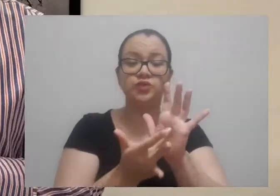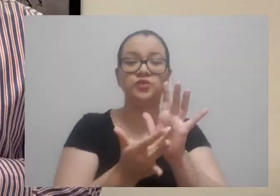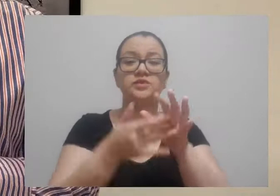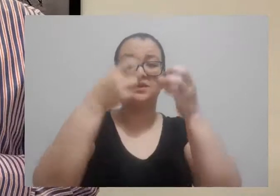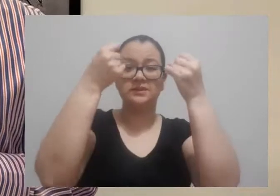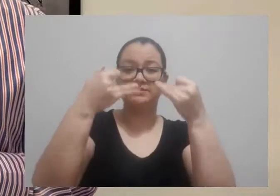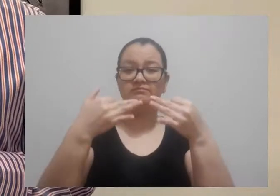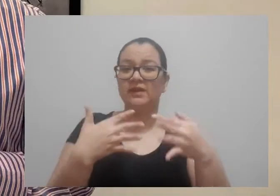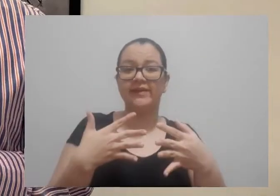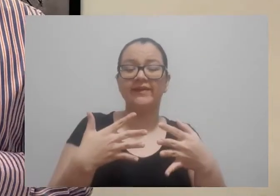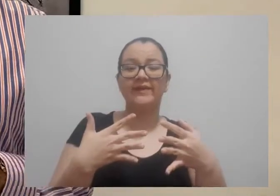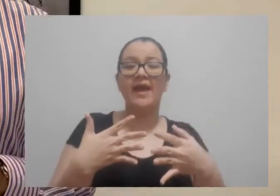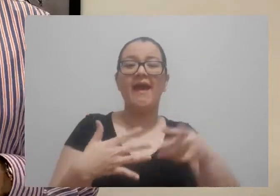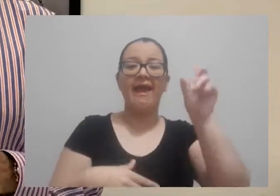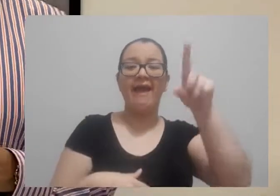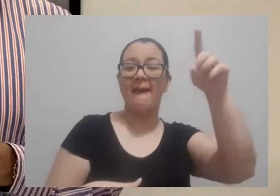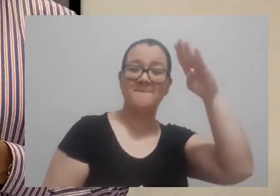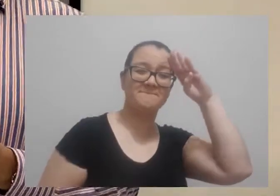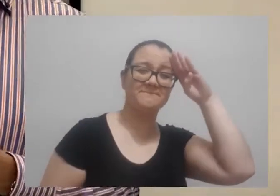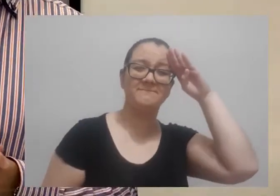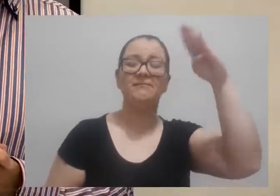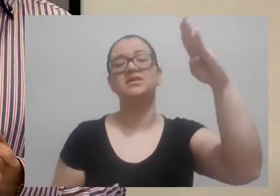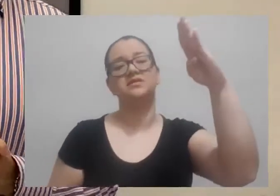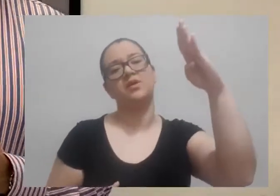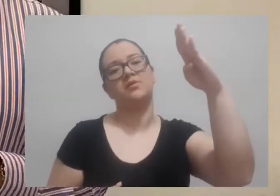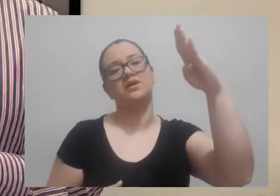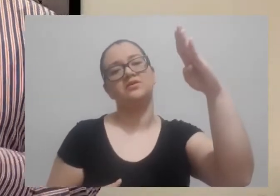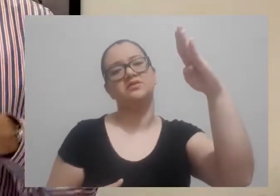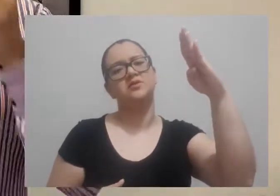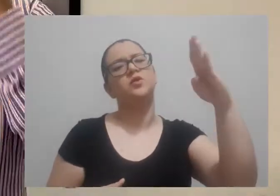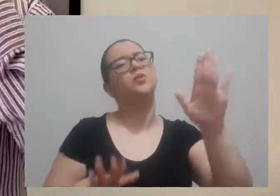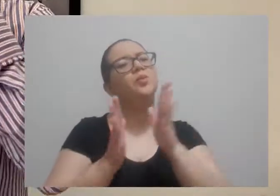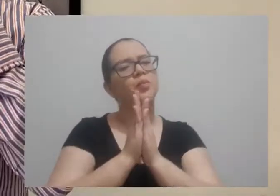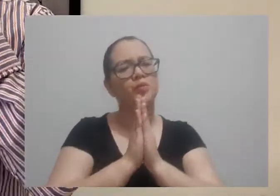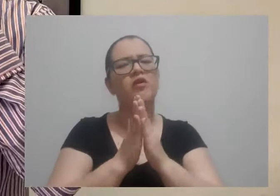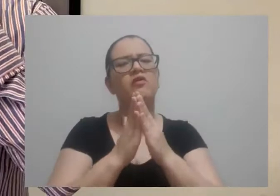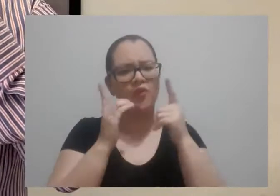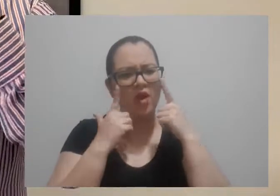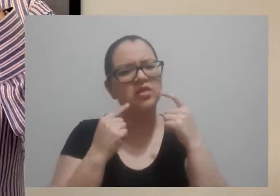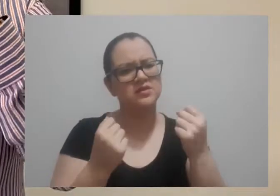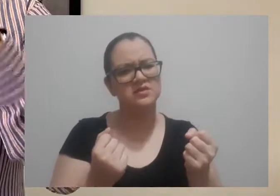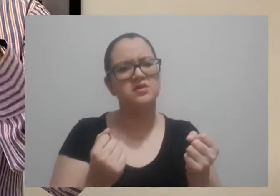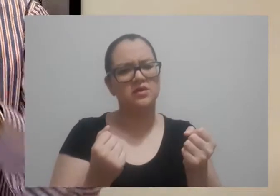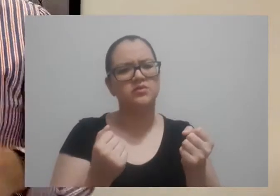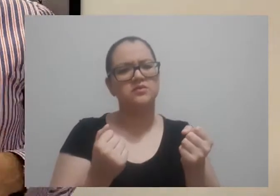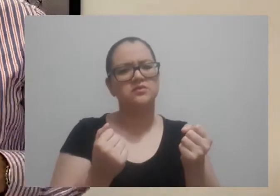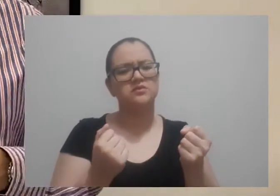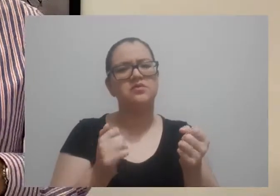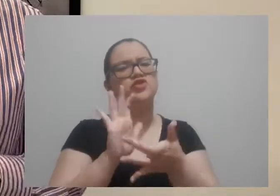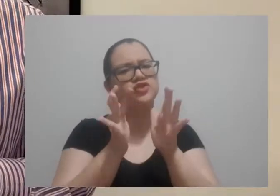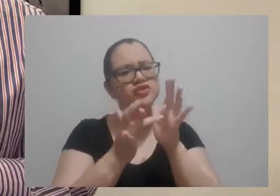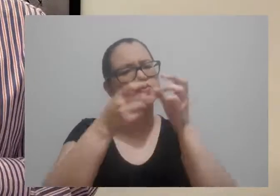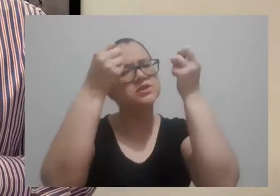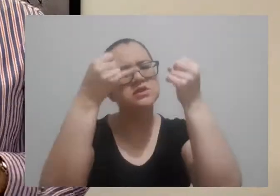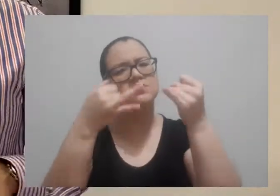coisa, eu queria que você prestasse atenção nisso. O que Jesus diz para nós aqui é que os seus